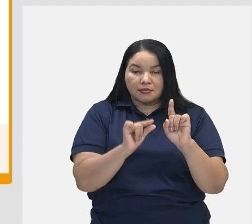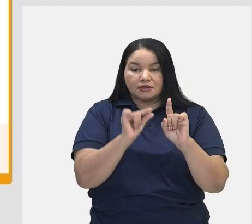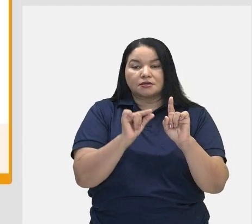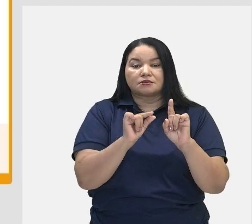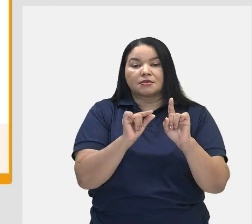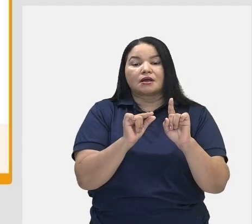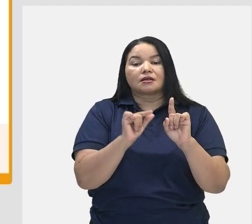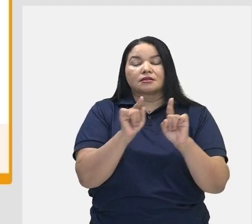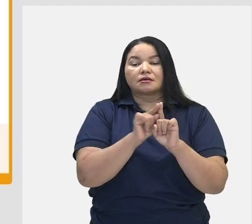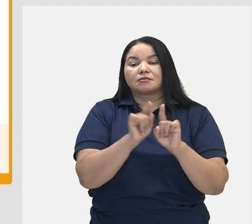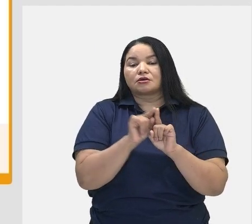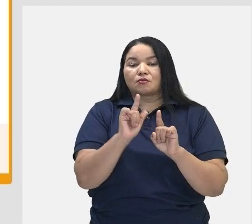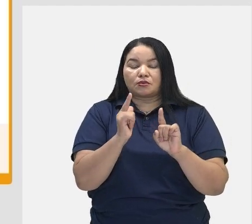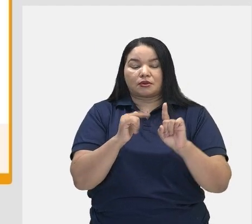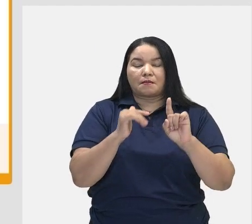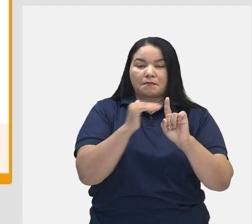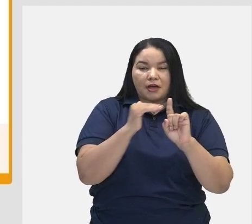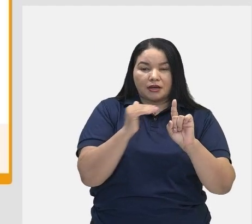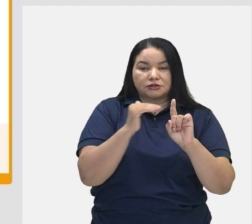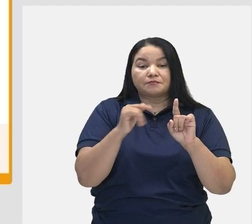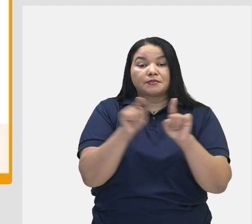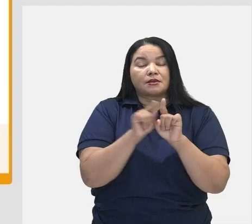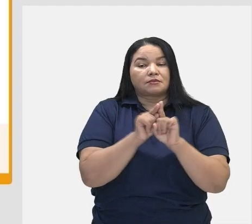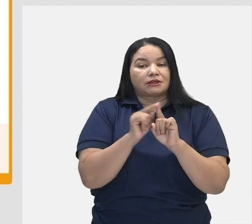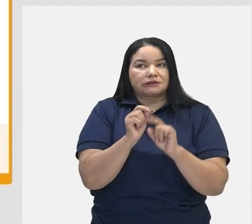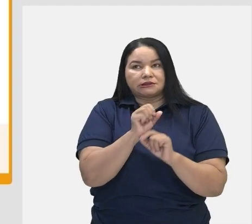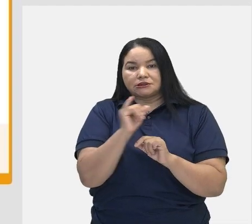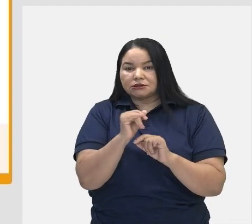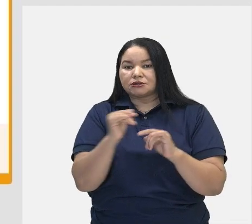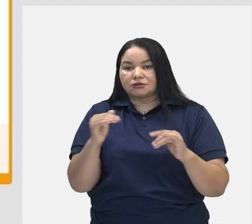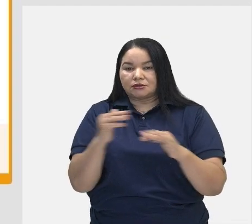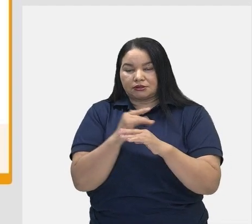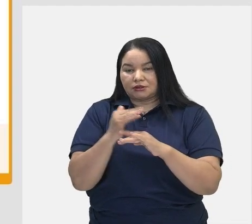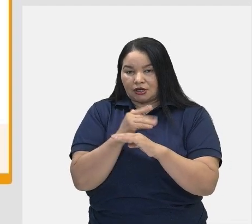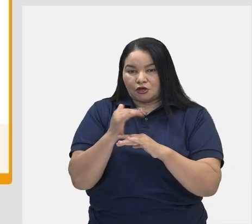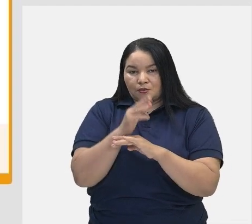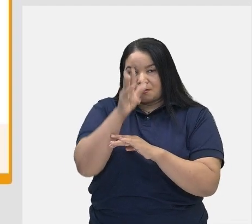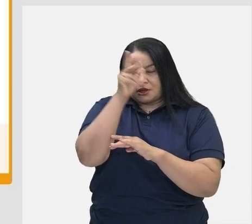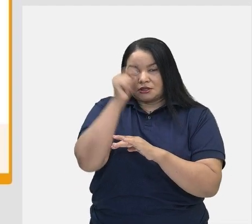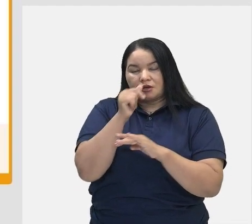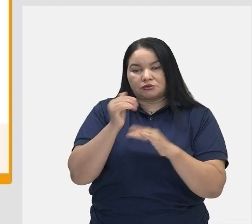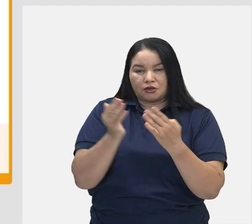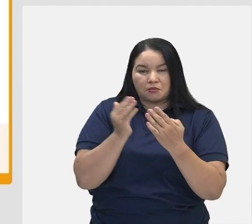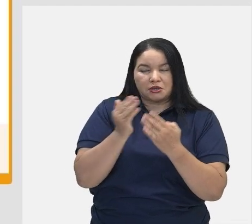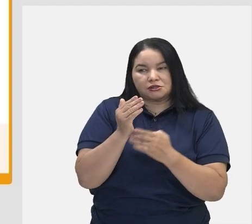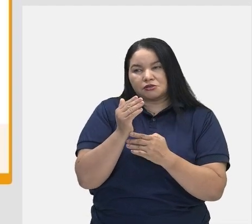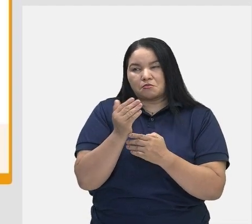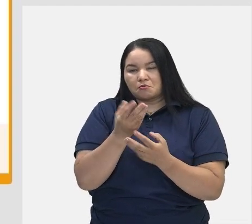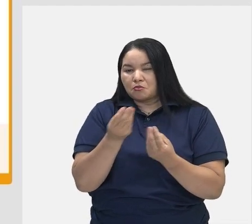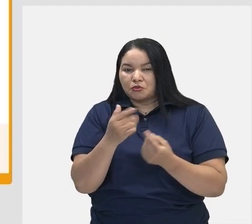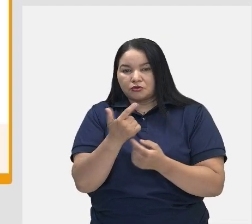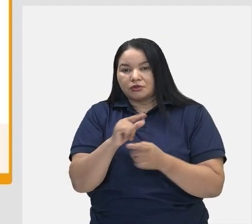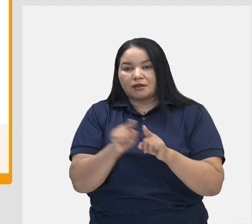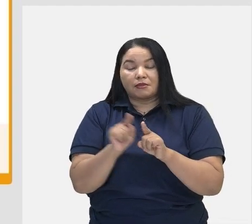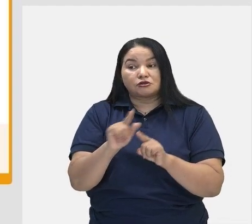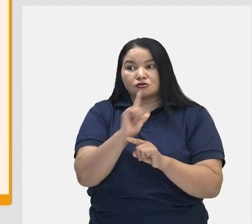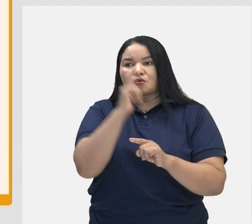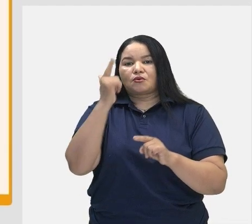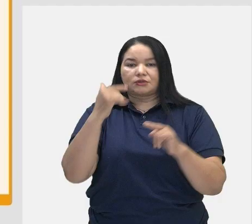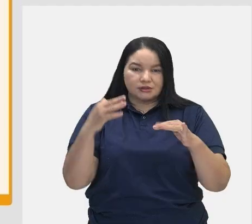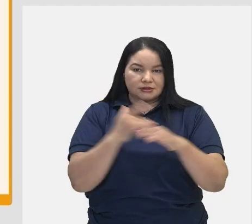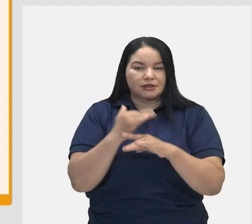No caso, como nós estávamos falando da cidade de Manaus, não há muita variação, mas se fosse outra cidade, teria grandes variações.